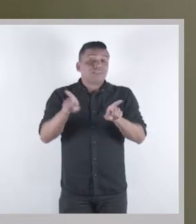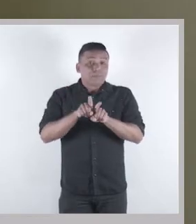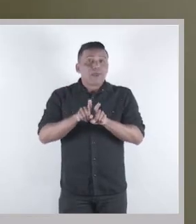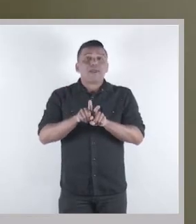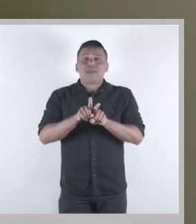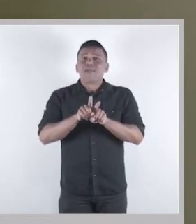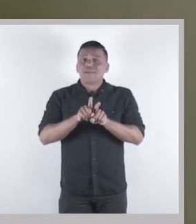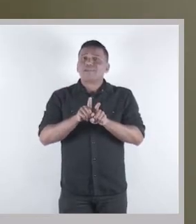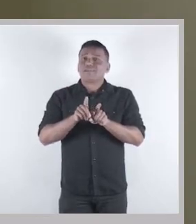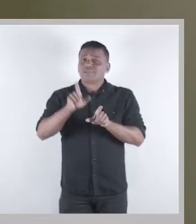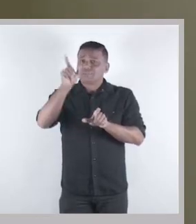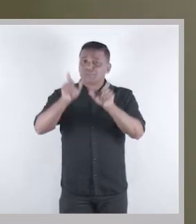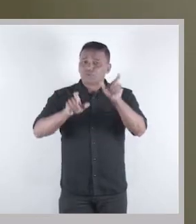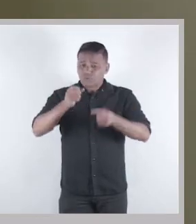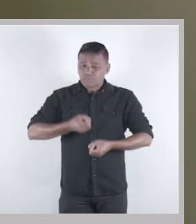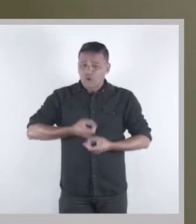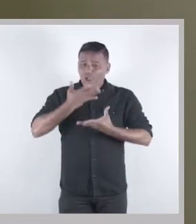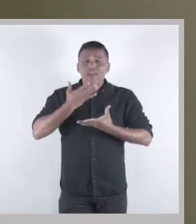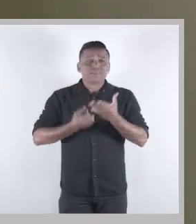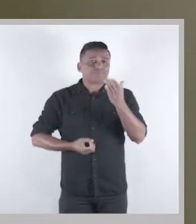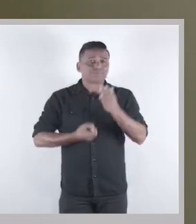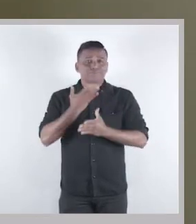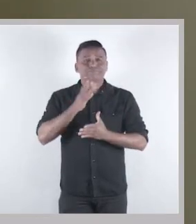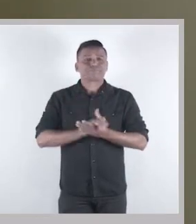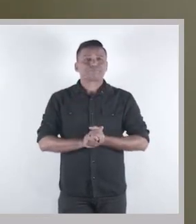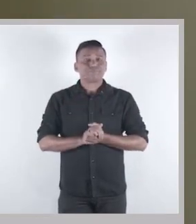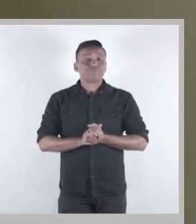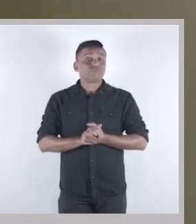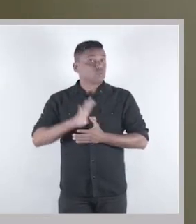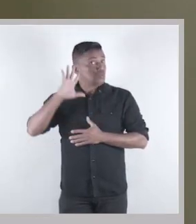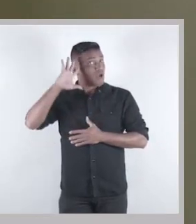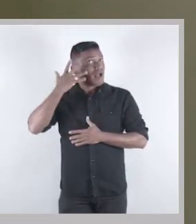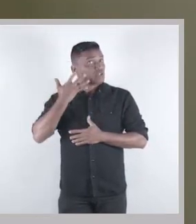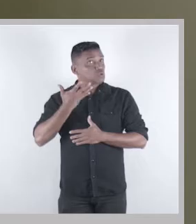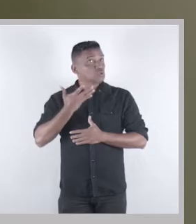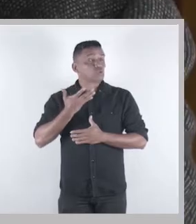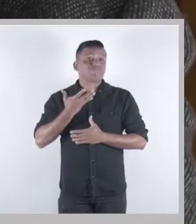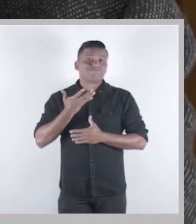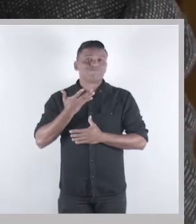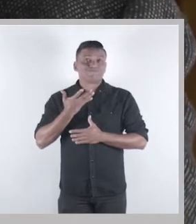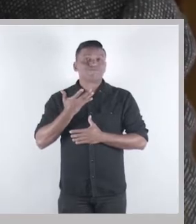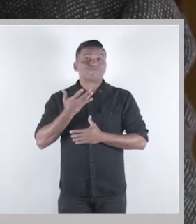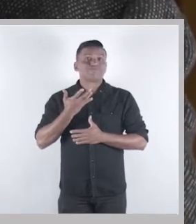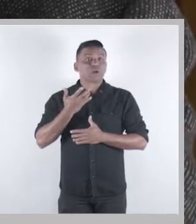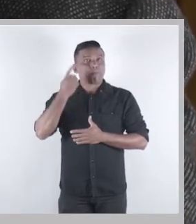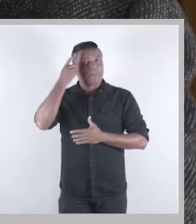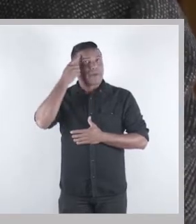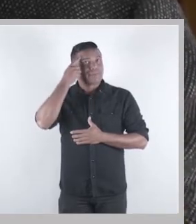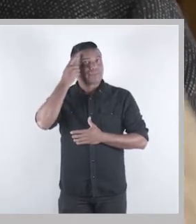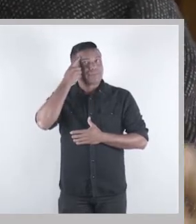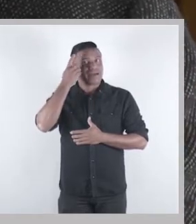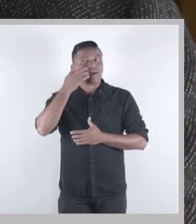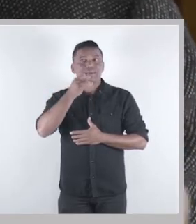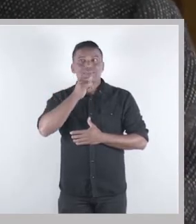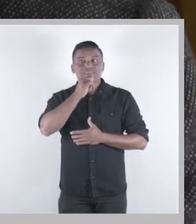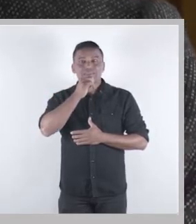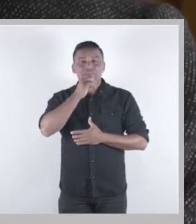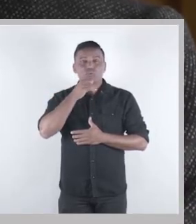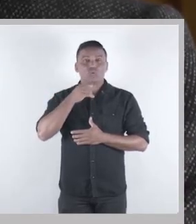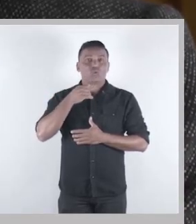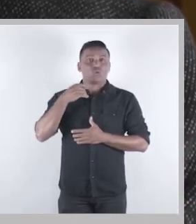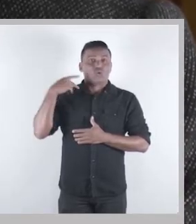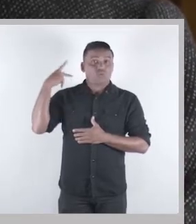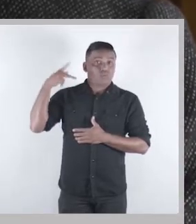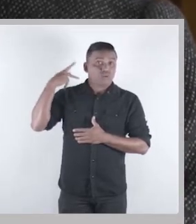a gente pensa assim se a gente conseguir por meio de políticas públicas é ampliar né esse